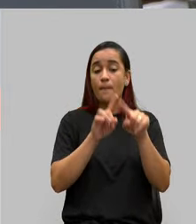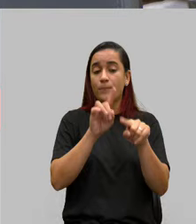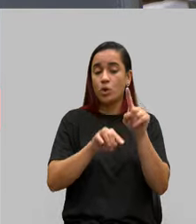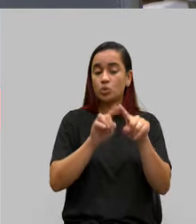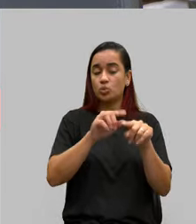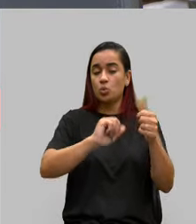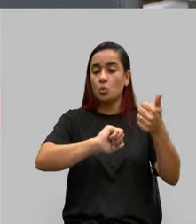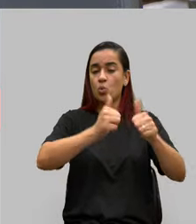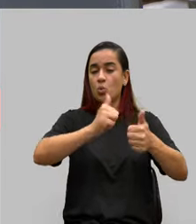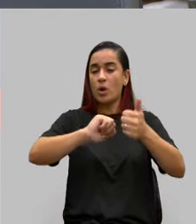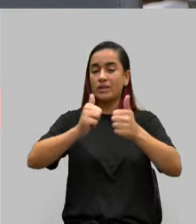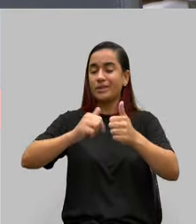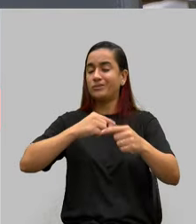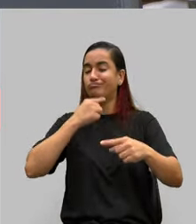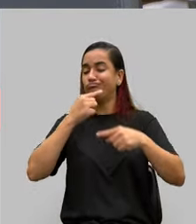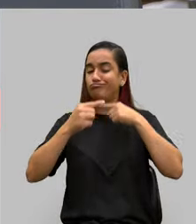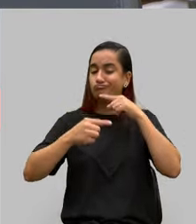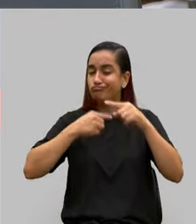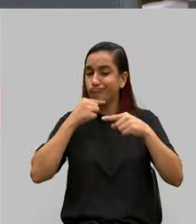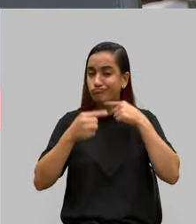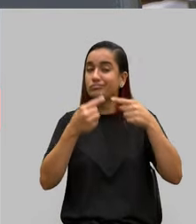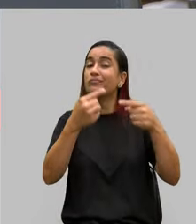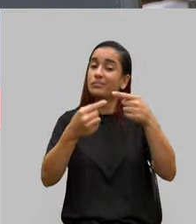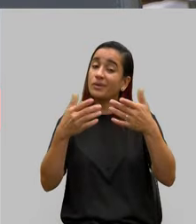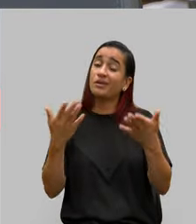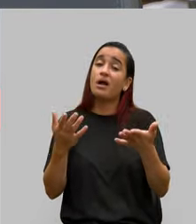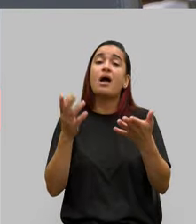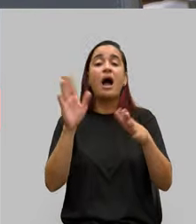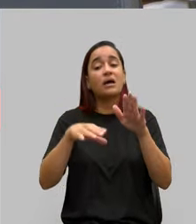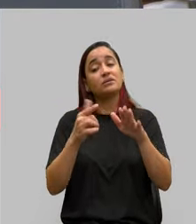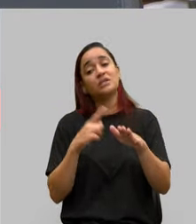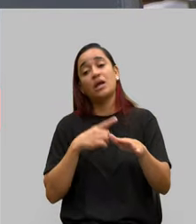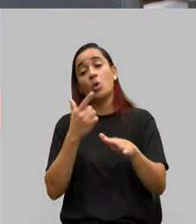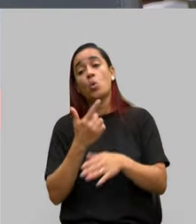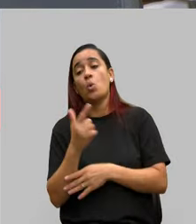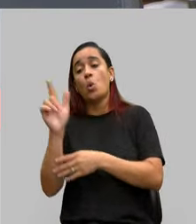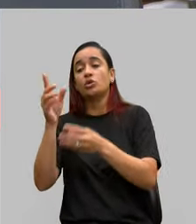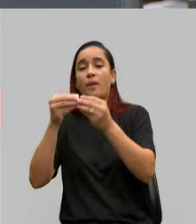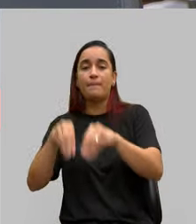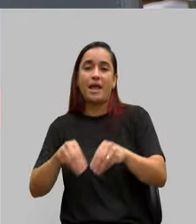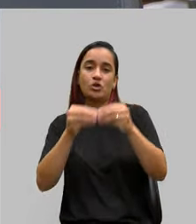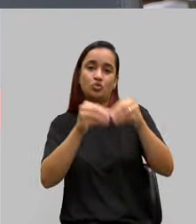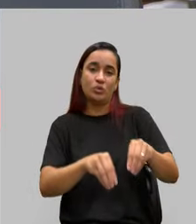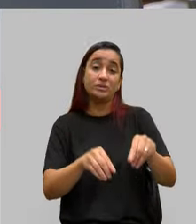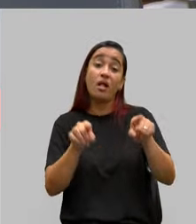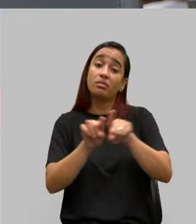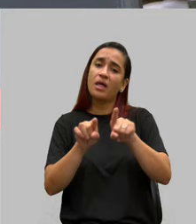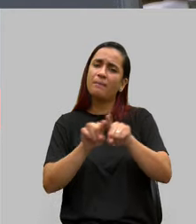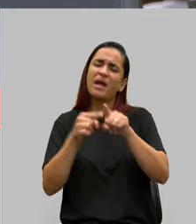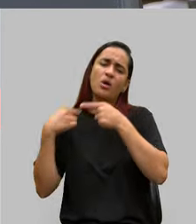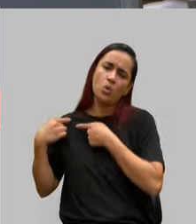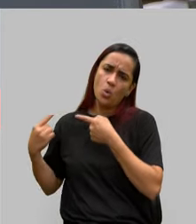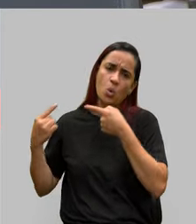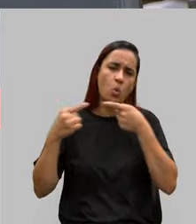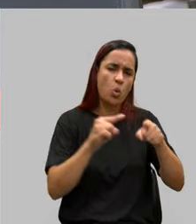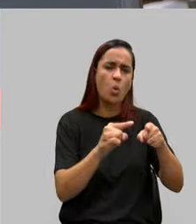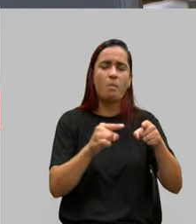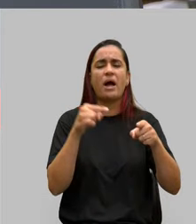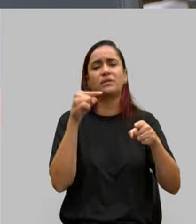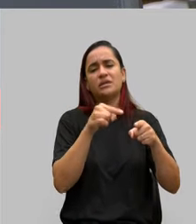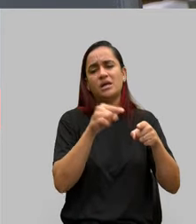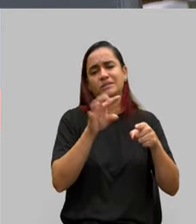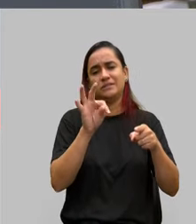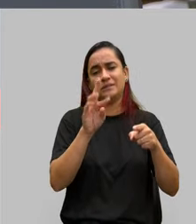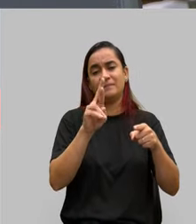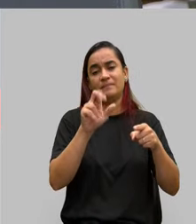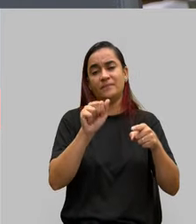muito discutíveis que trazem outros prejuízos e também pelo combate a esse tráfico e a esse comércio